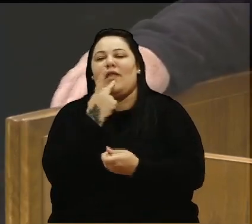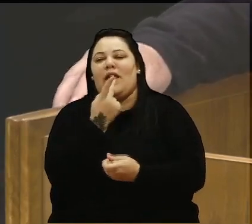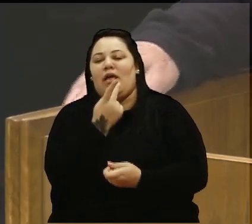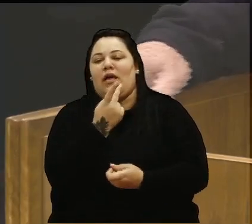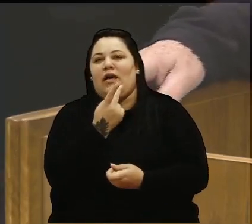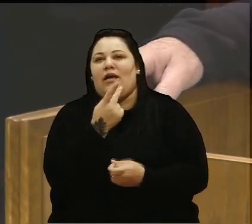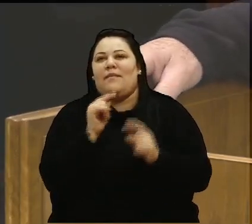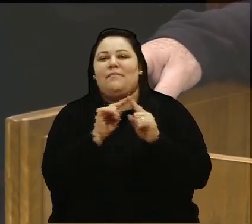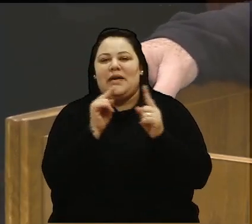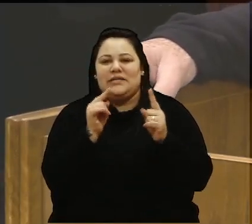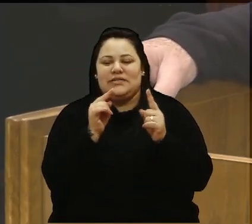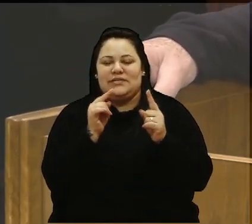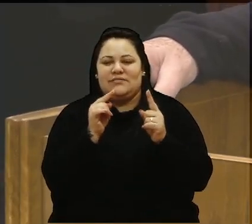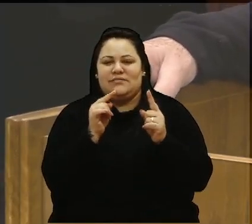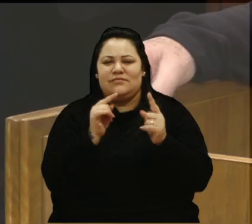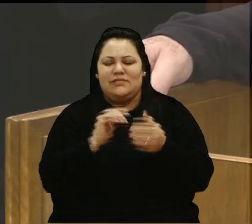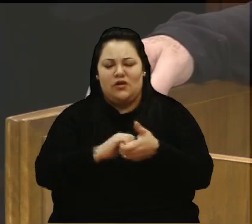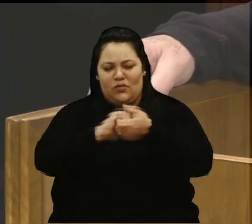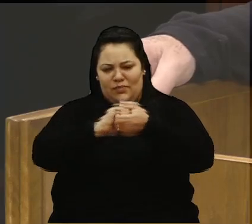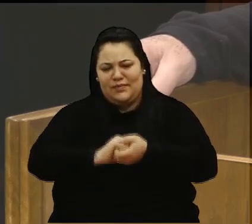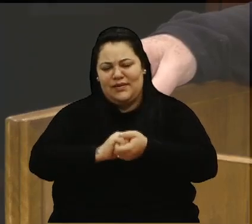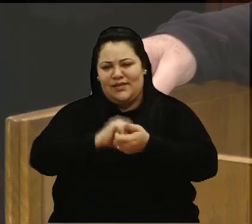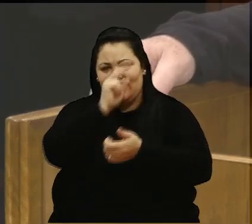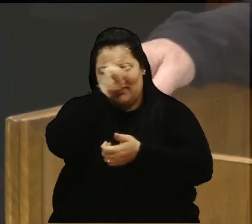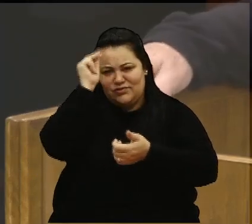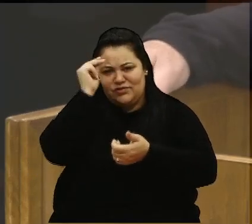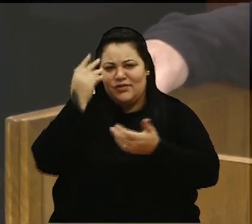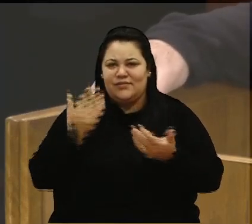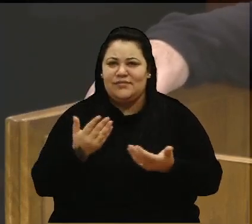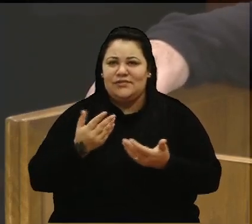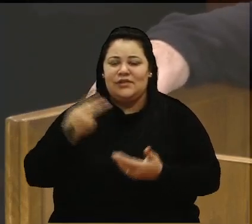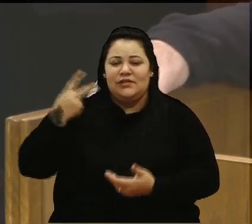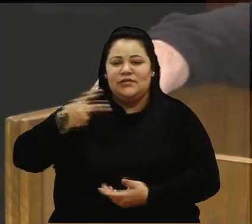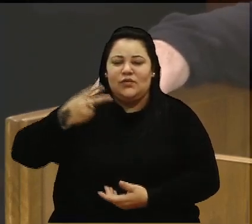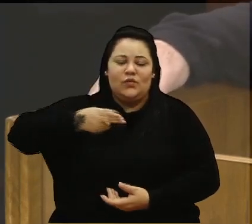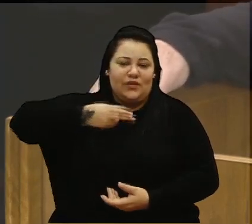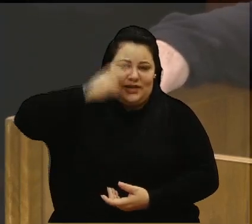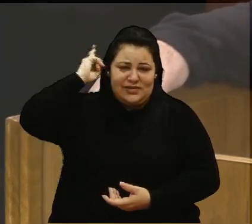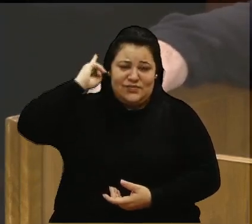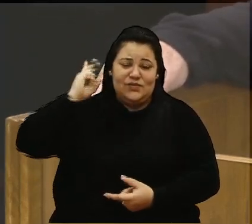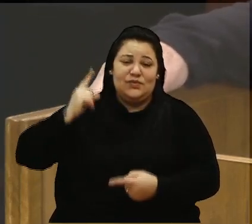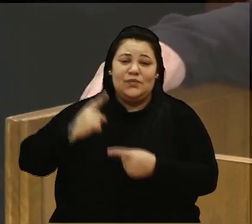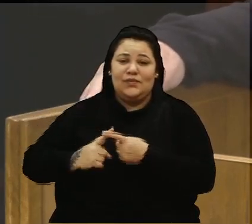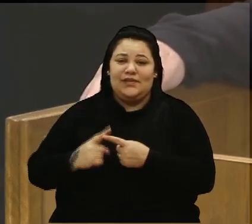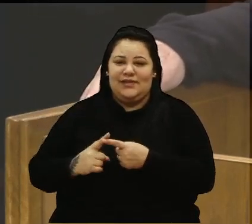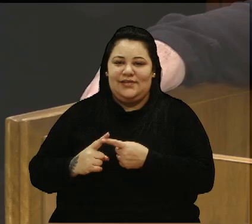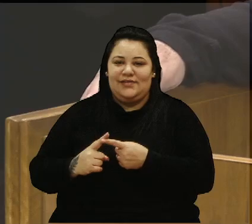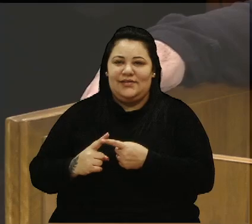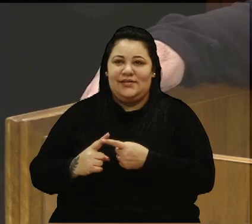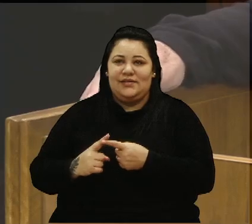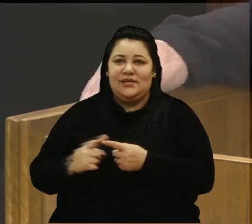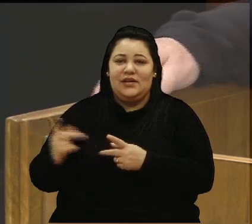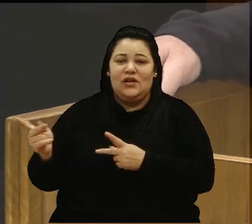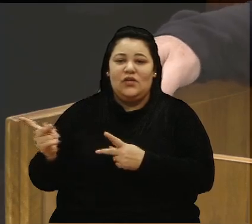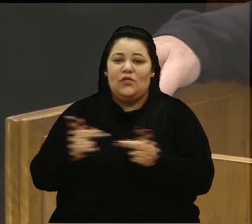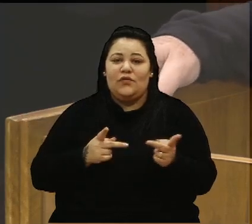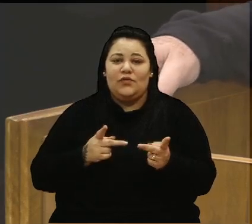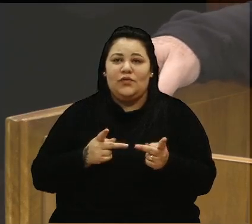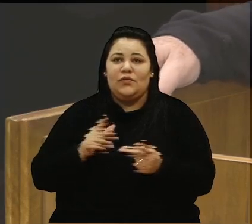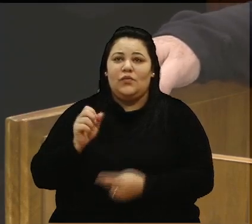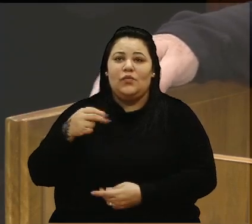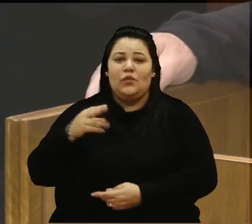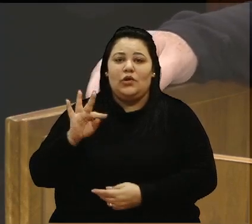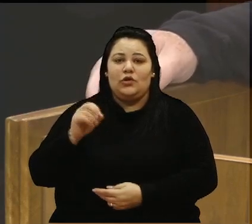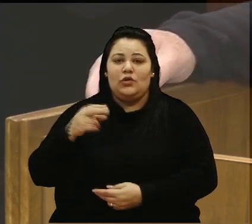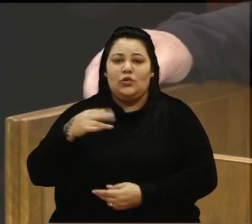permita, cumprimentar o prefeito Adiló e o vice Néspolo por ter convidado o Antônio Feldman